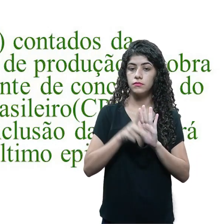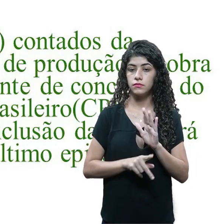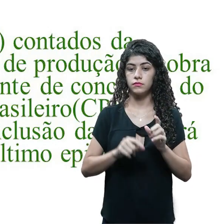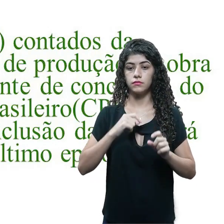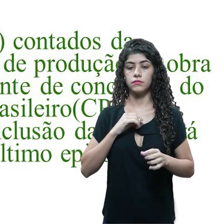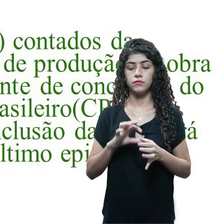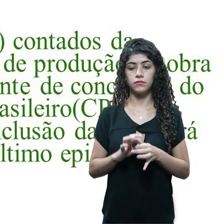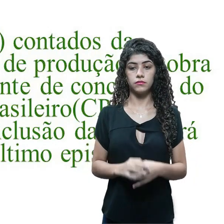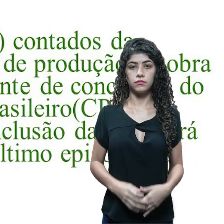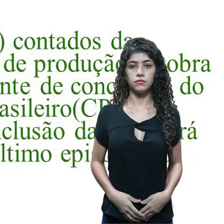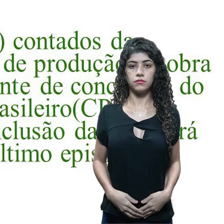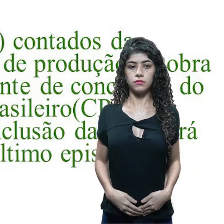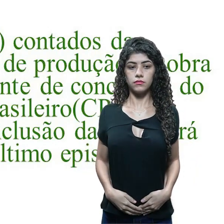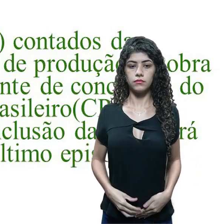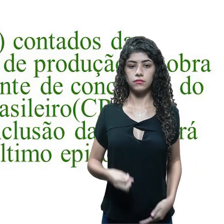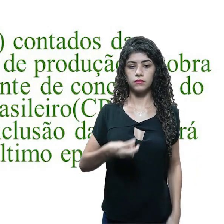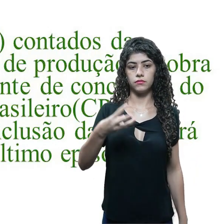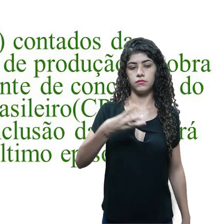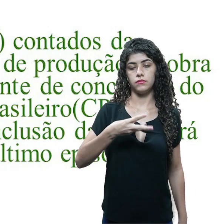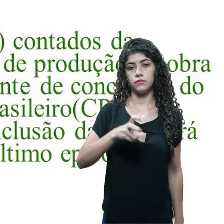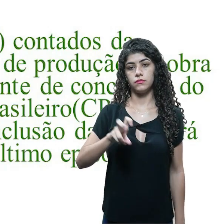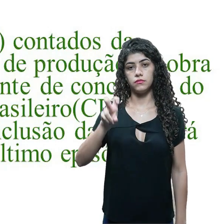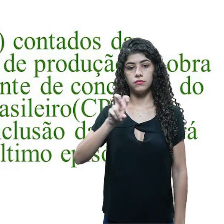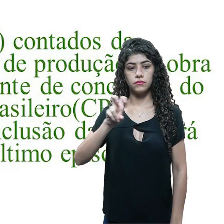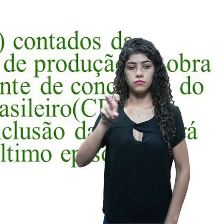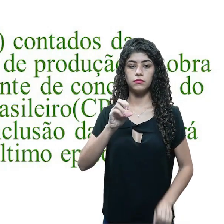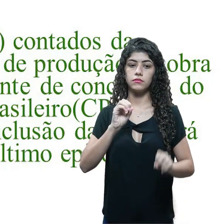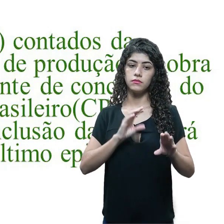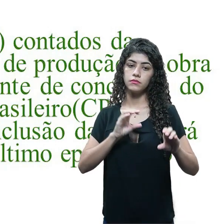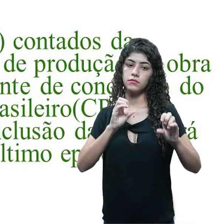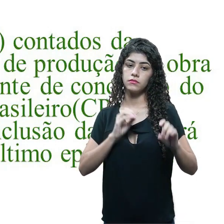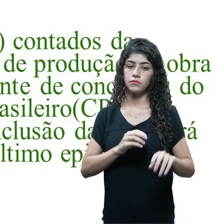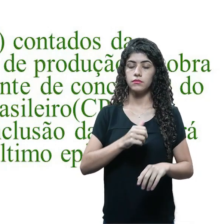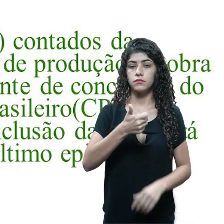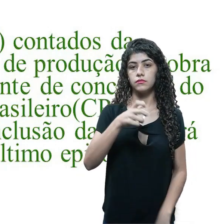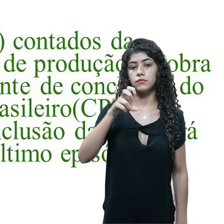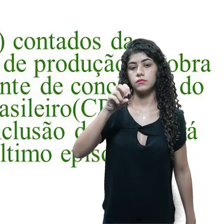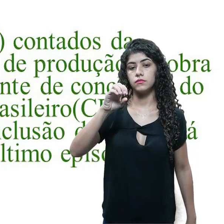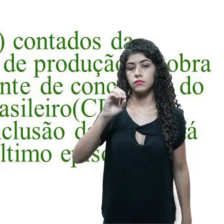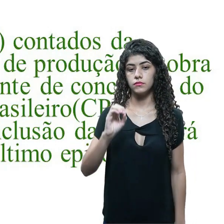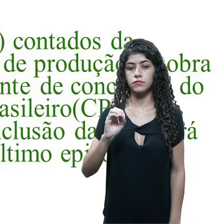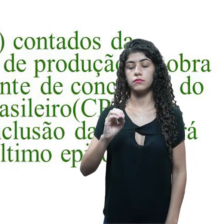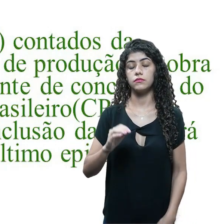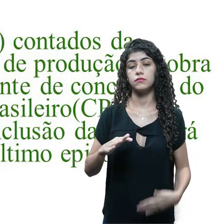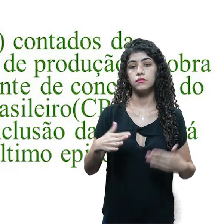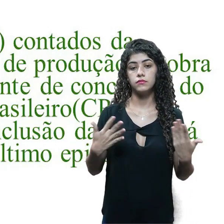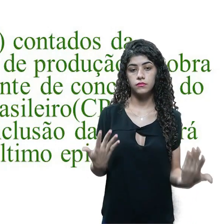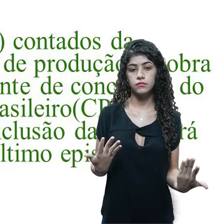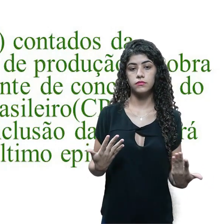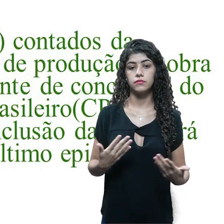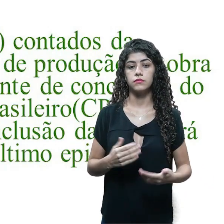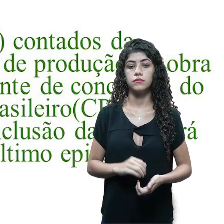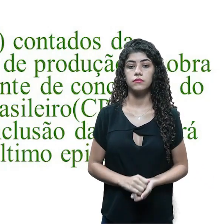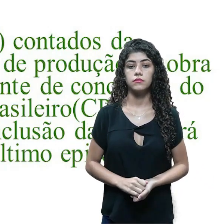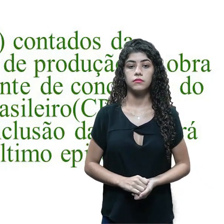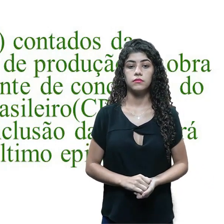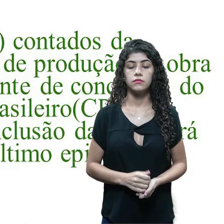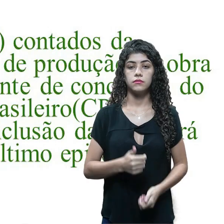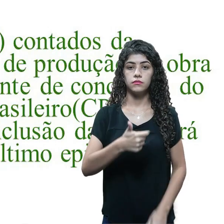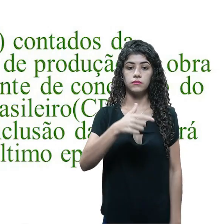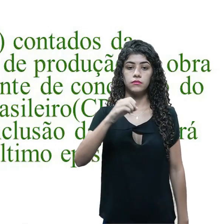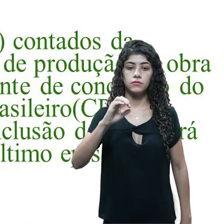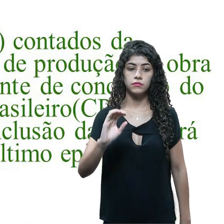no projeto e estão definidos nos artigos 3º e 5º da Instrução Normativa número 150. A